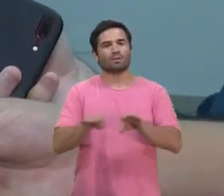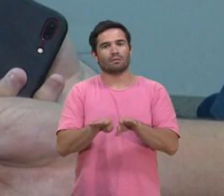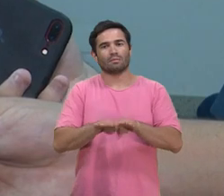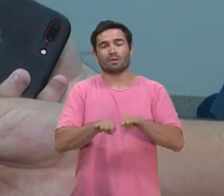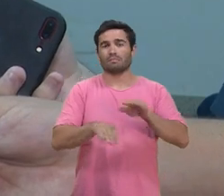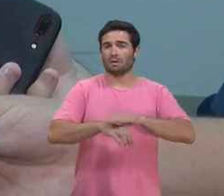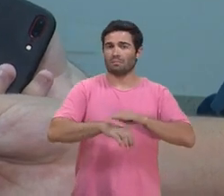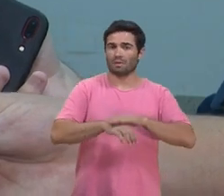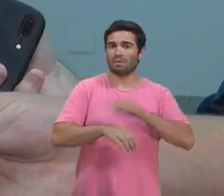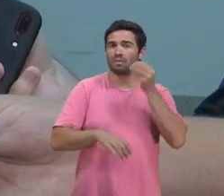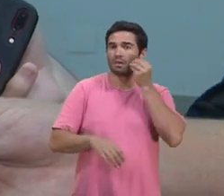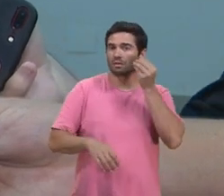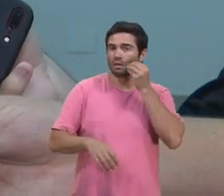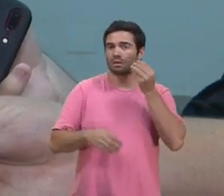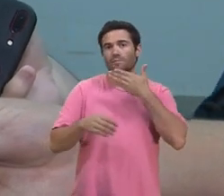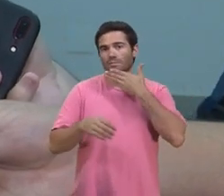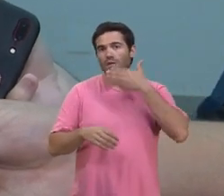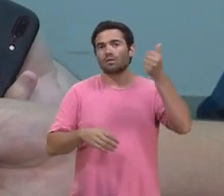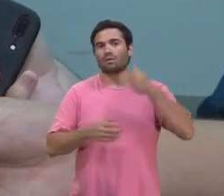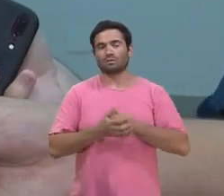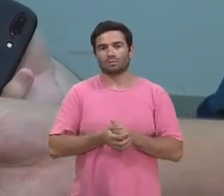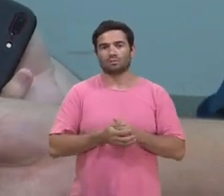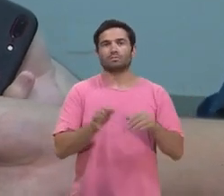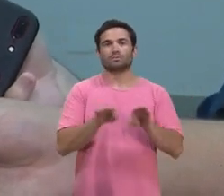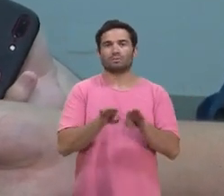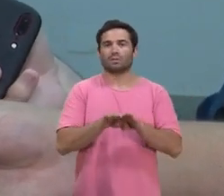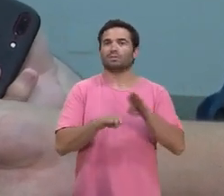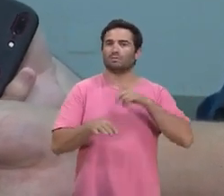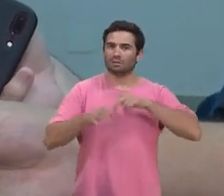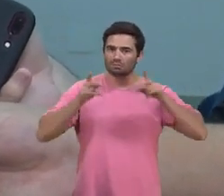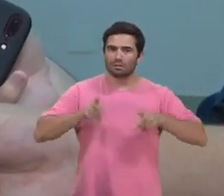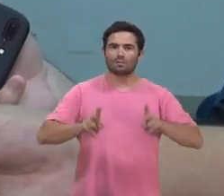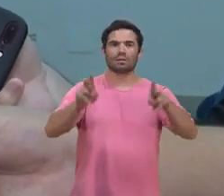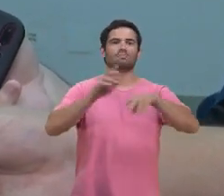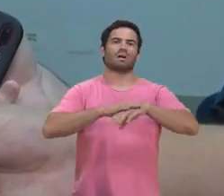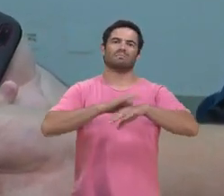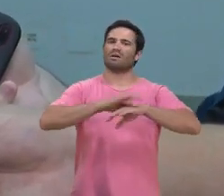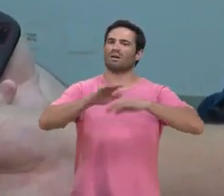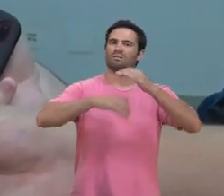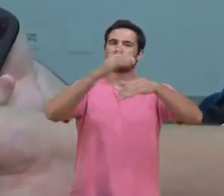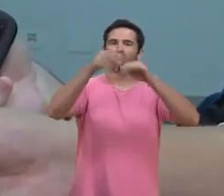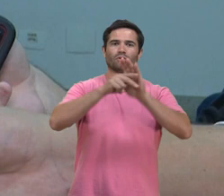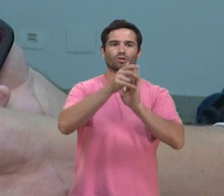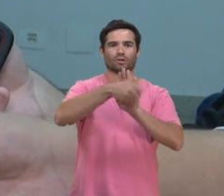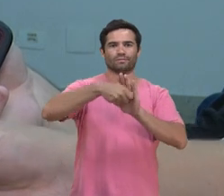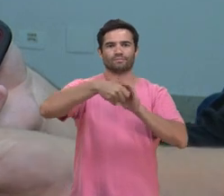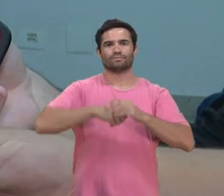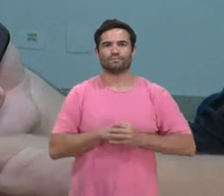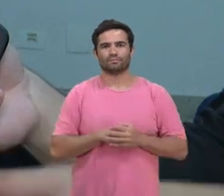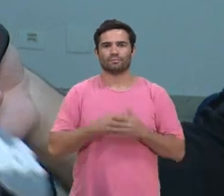sendo cada vez mais testado, melhorado, né, e tem uma perduração que vai muito além de um